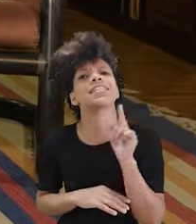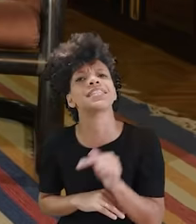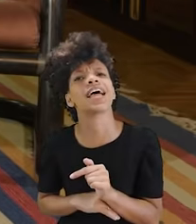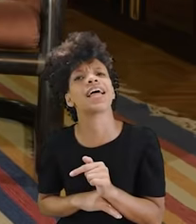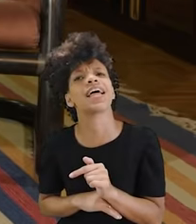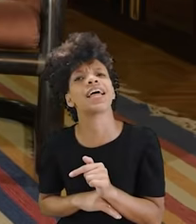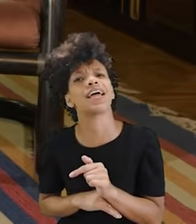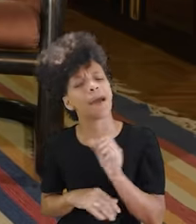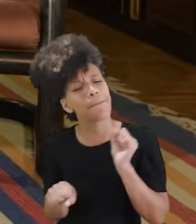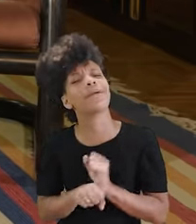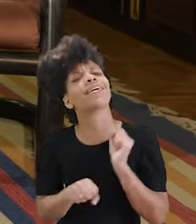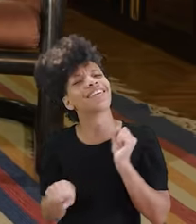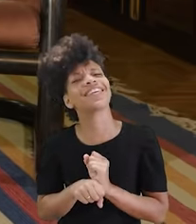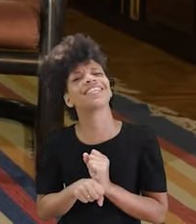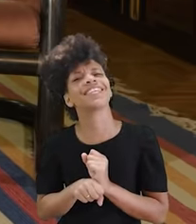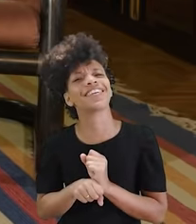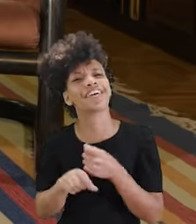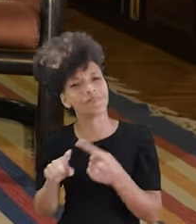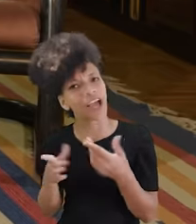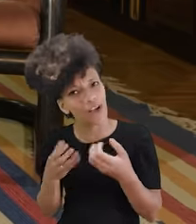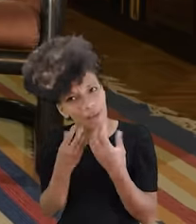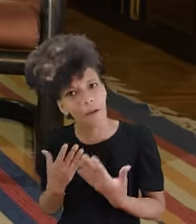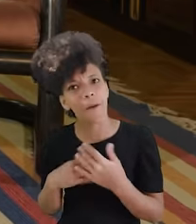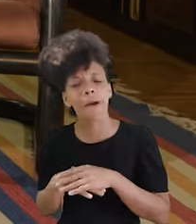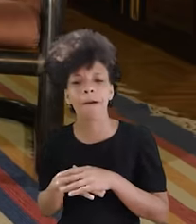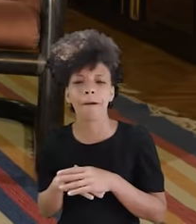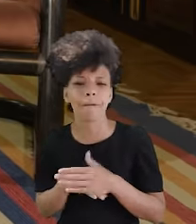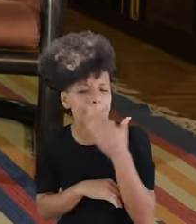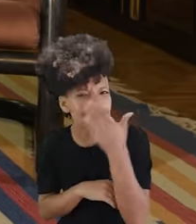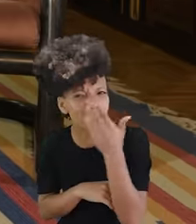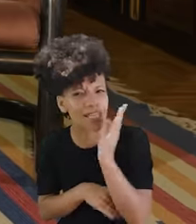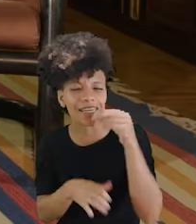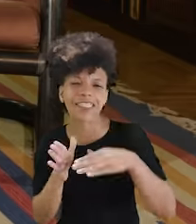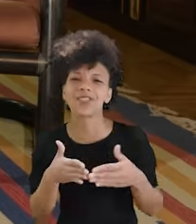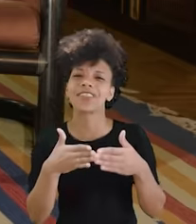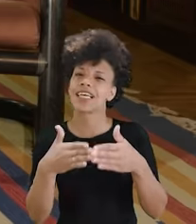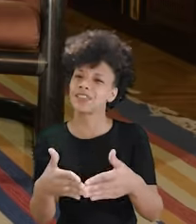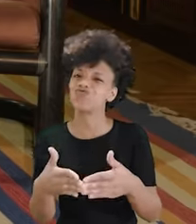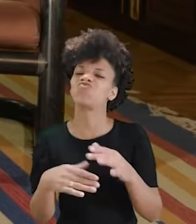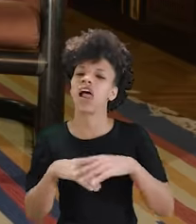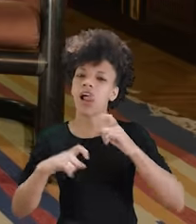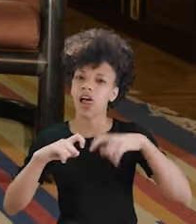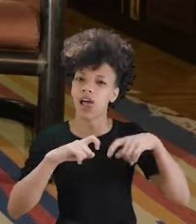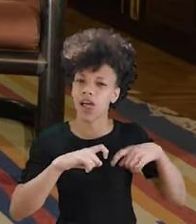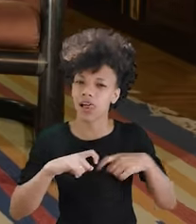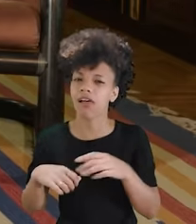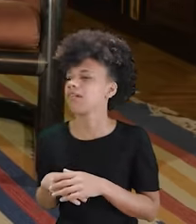Lisa espera Isa Pera aí que agora ficou bom vamos falar de na nave